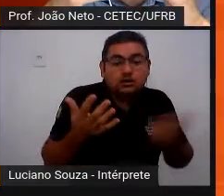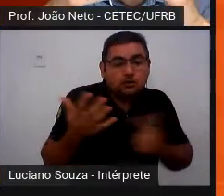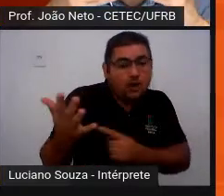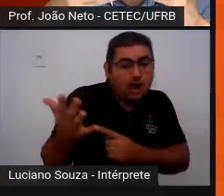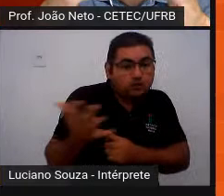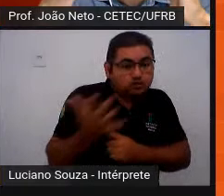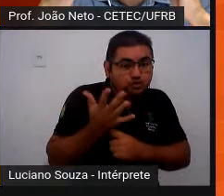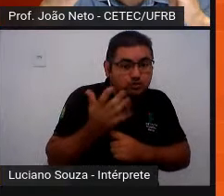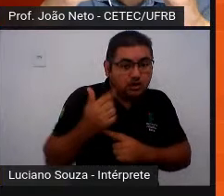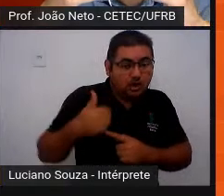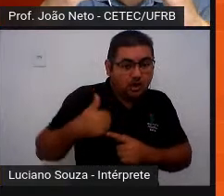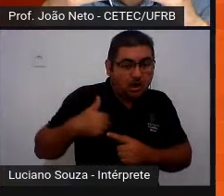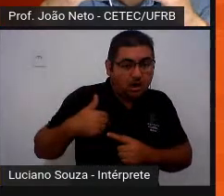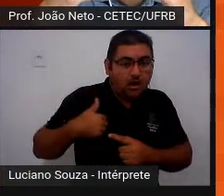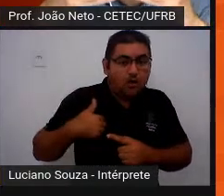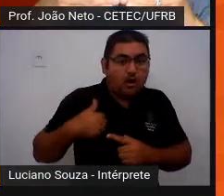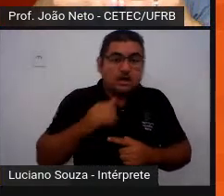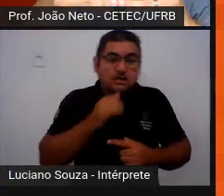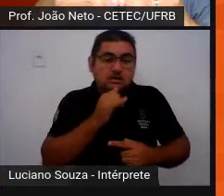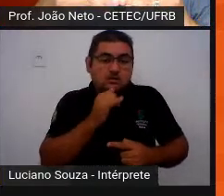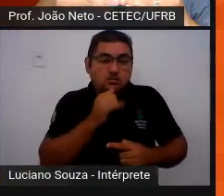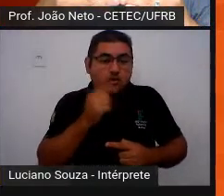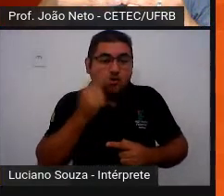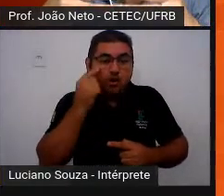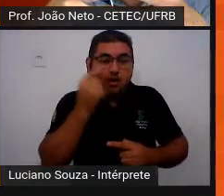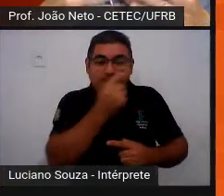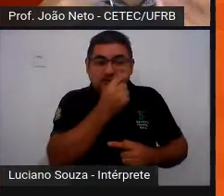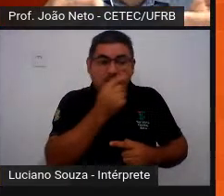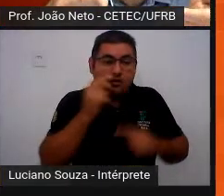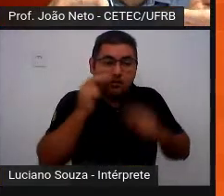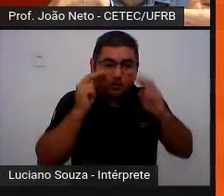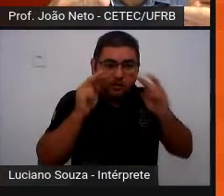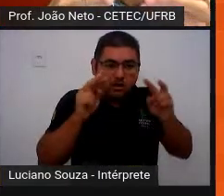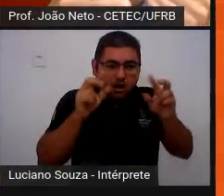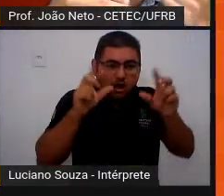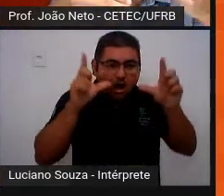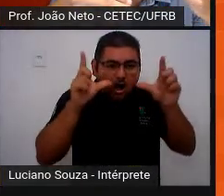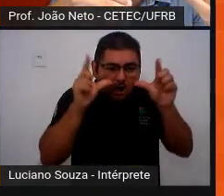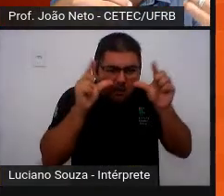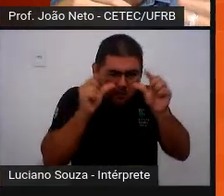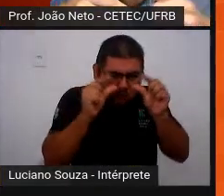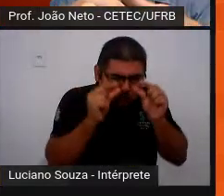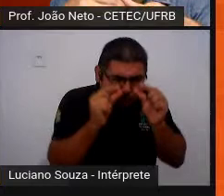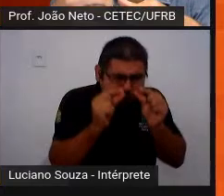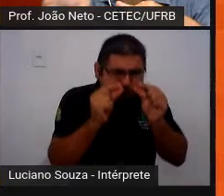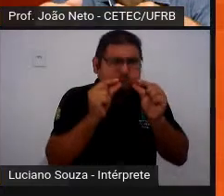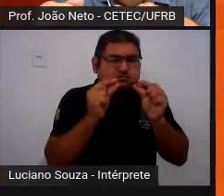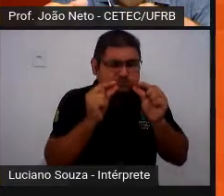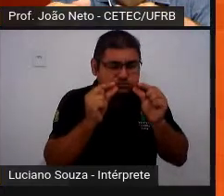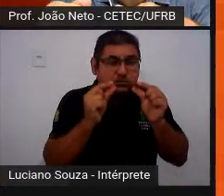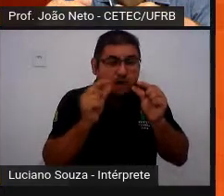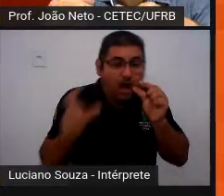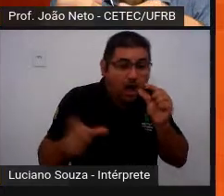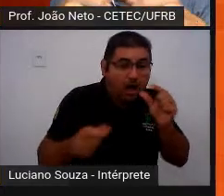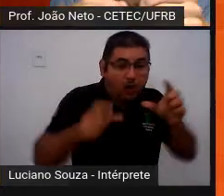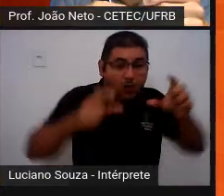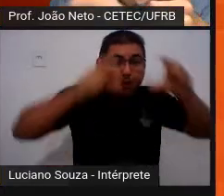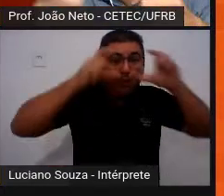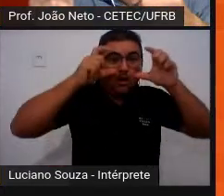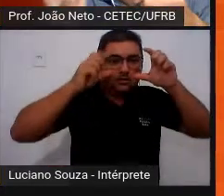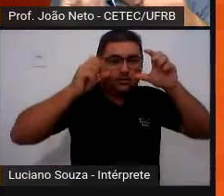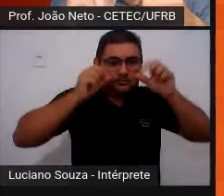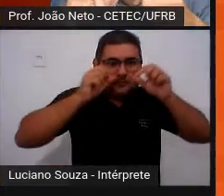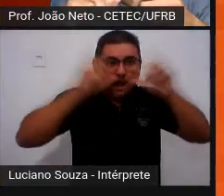a uma perda considerável da Visão Mas não deixa de ser nós temos Lucas também